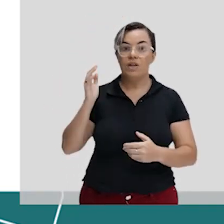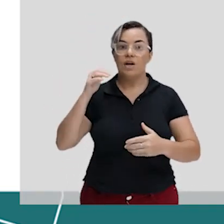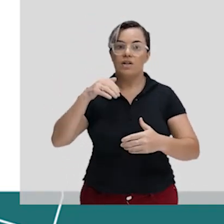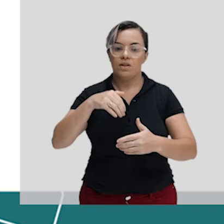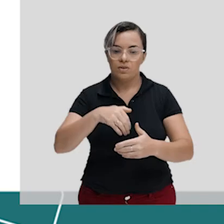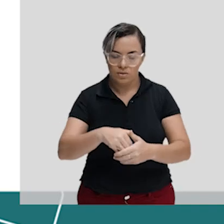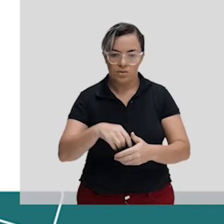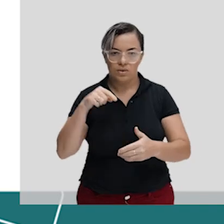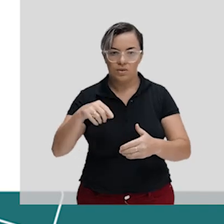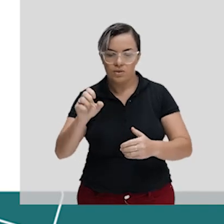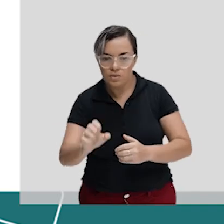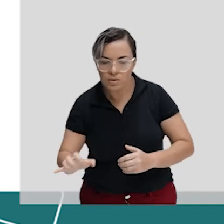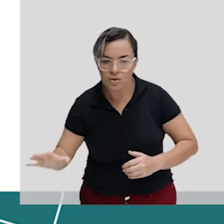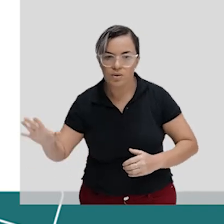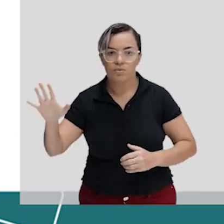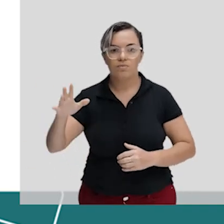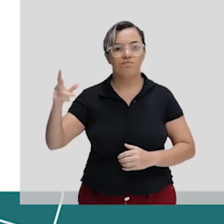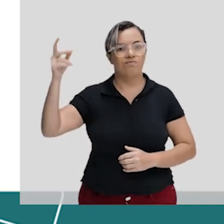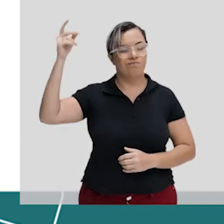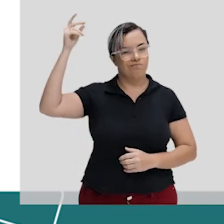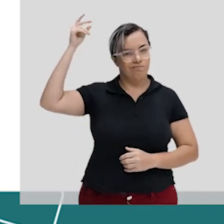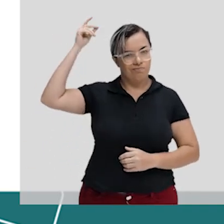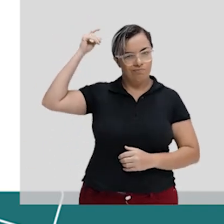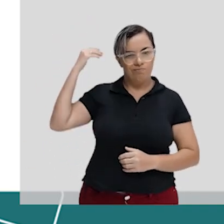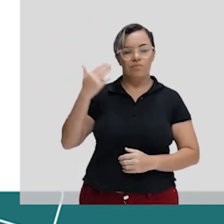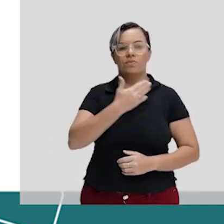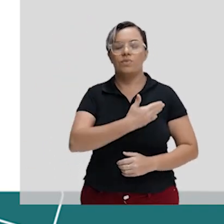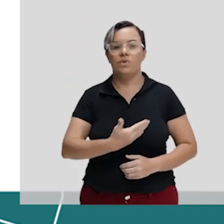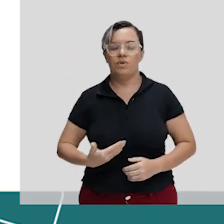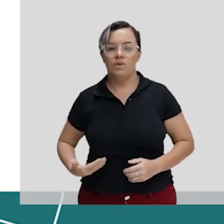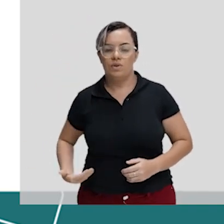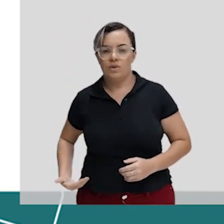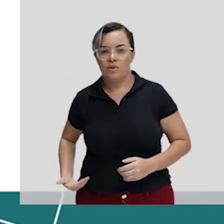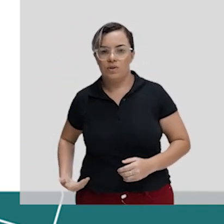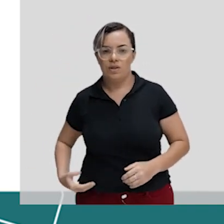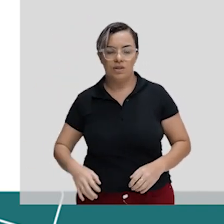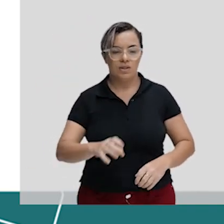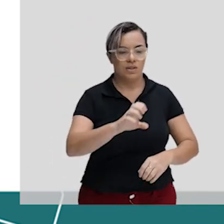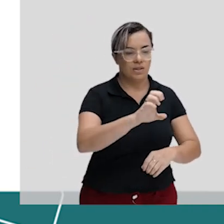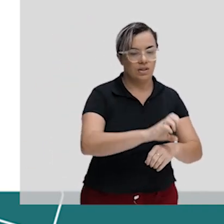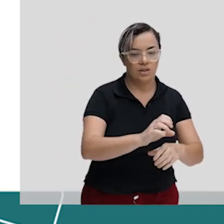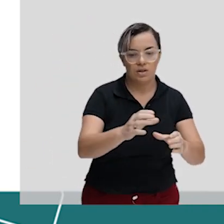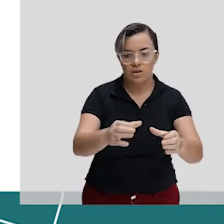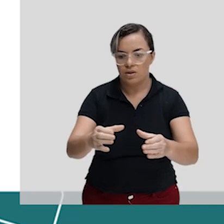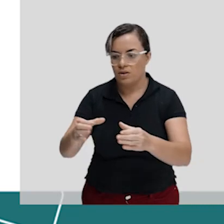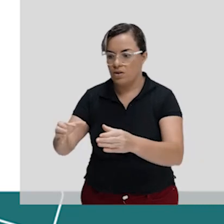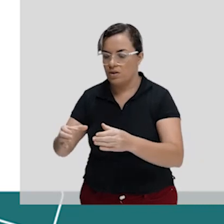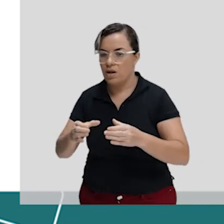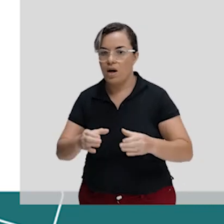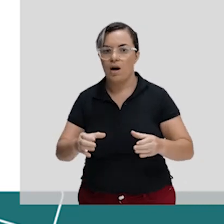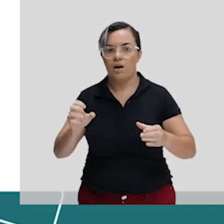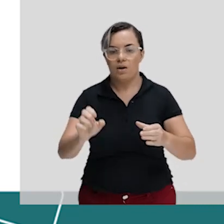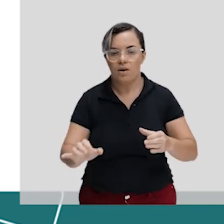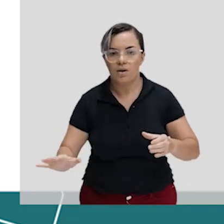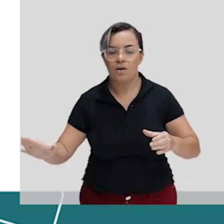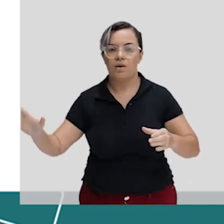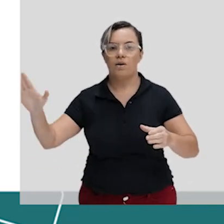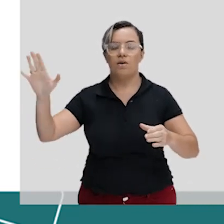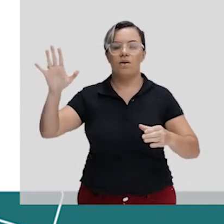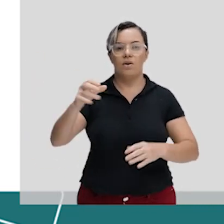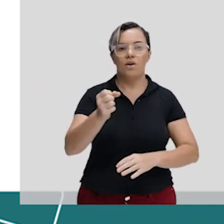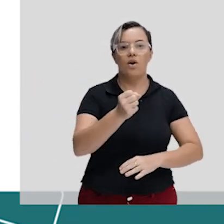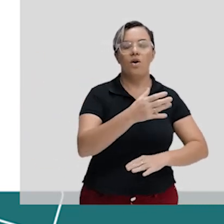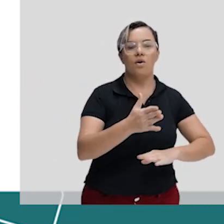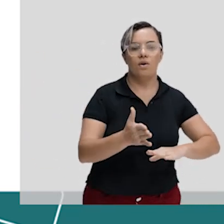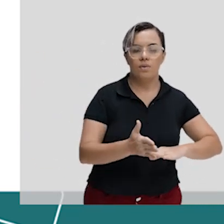presente dentro do antigo regime. Esses estados que vão se formar na Europa moderna são